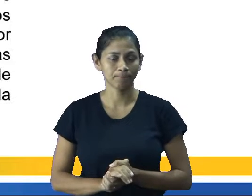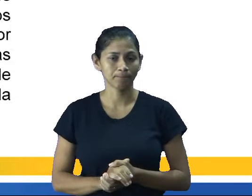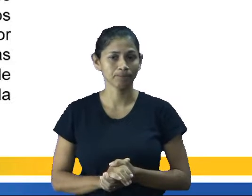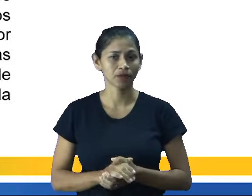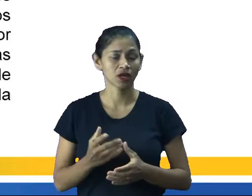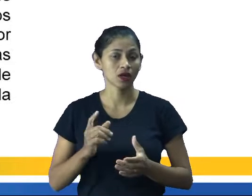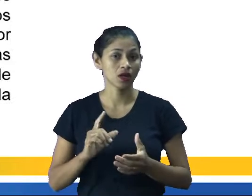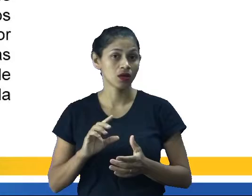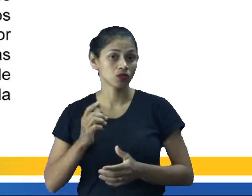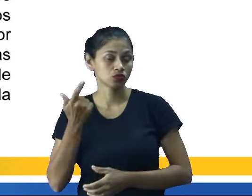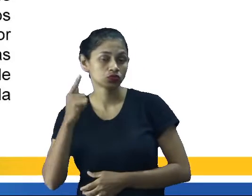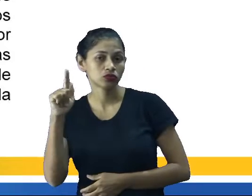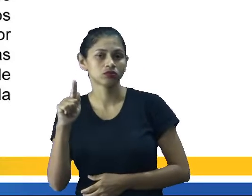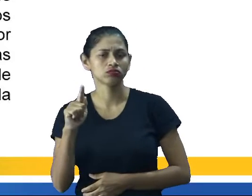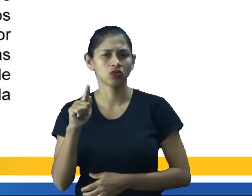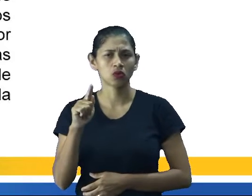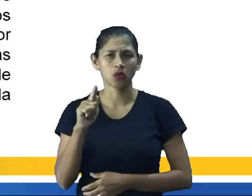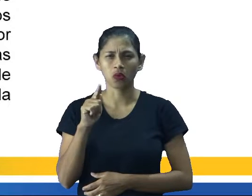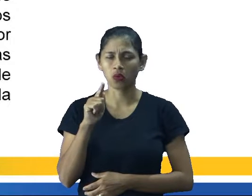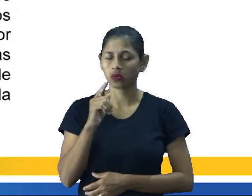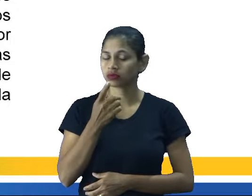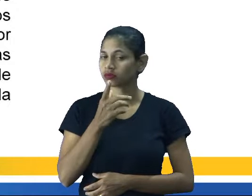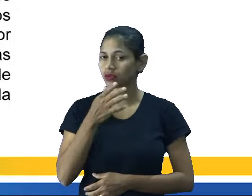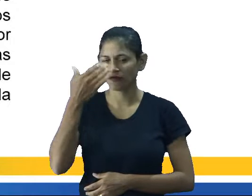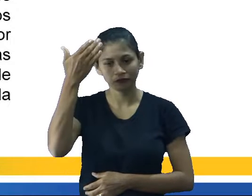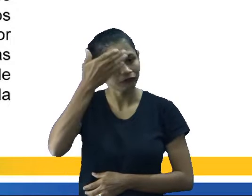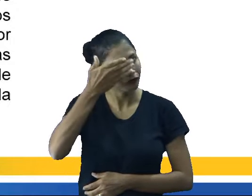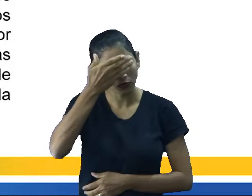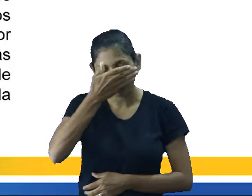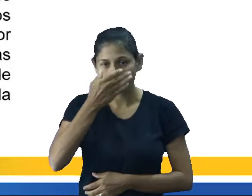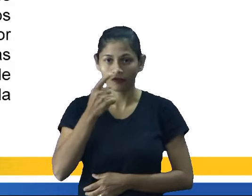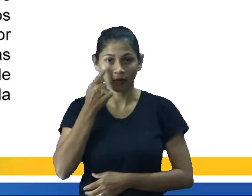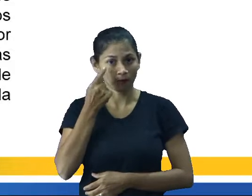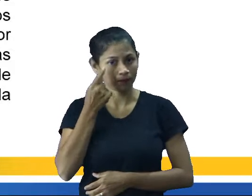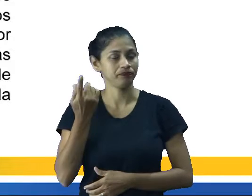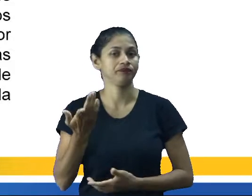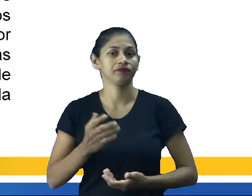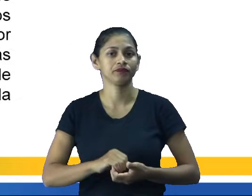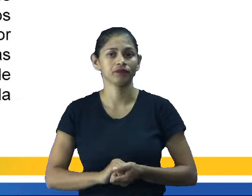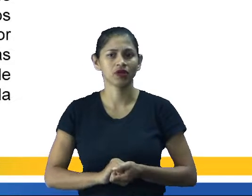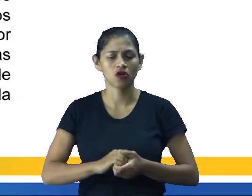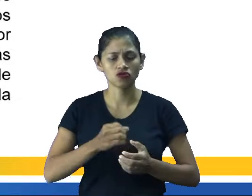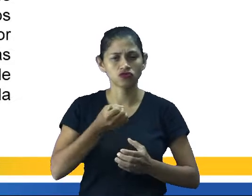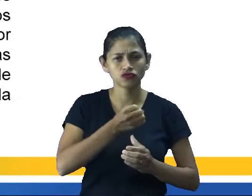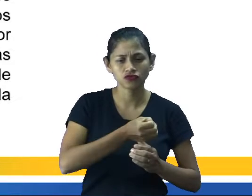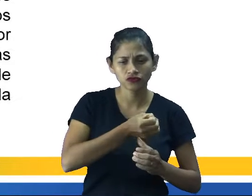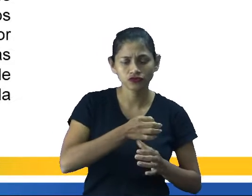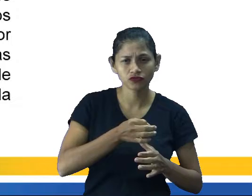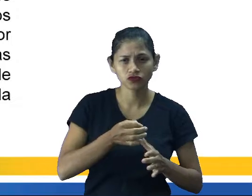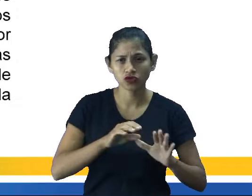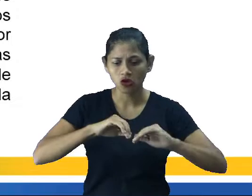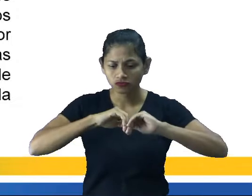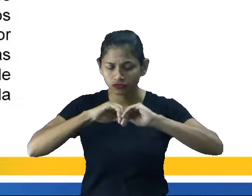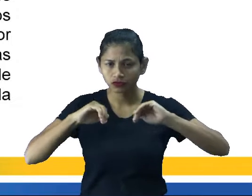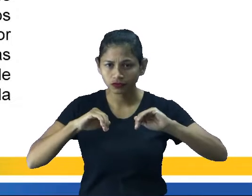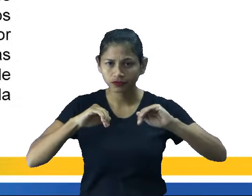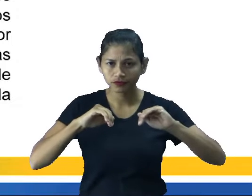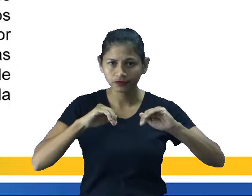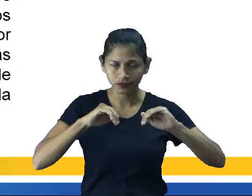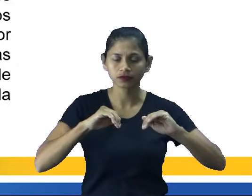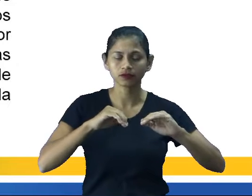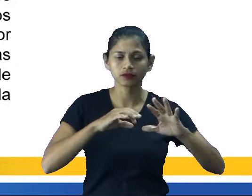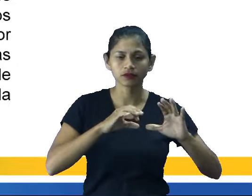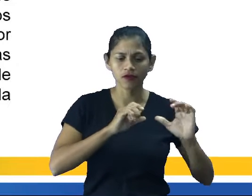As demais são invisíveis ao olho nu. As células são divididas em vários compartimentos, cada um com uma estrutura